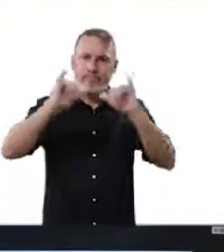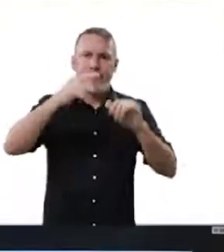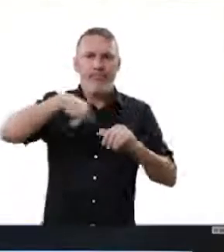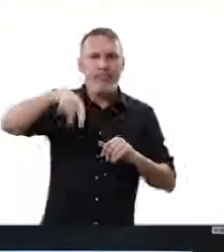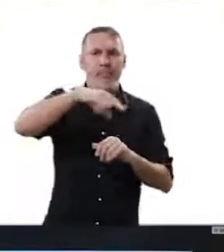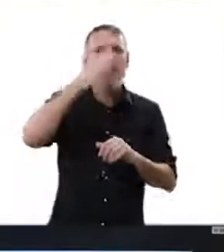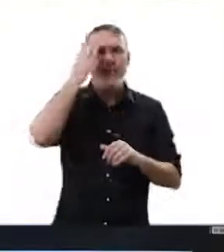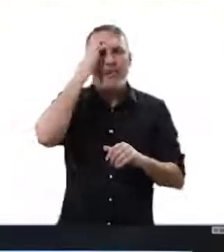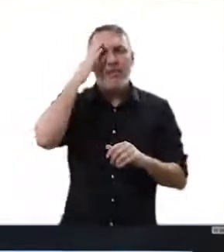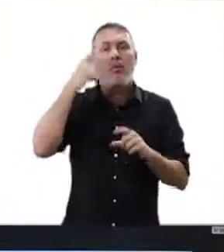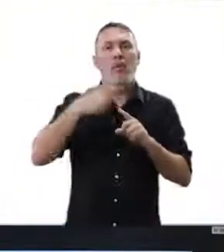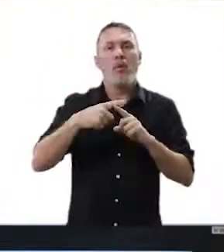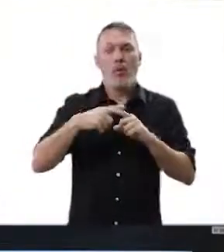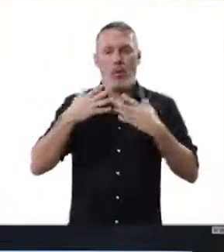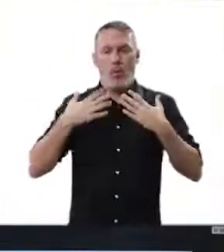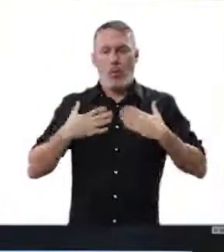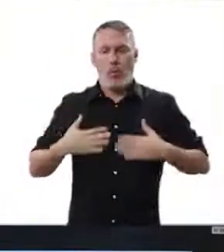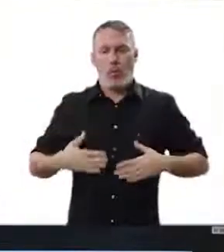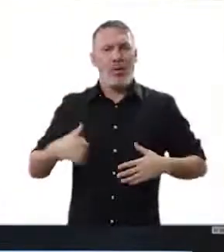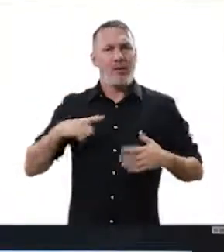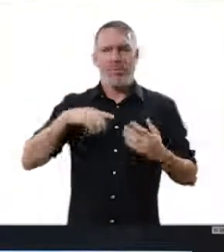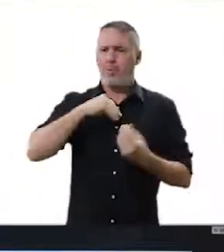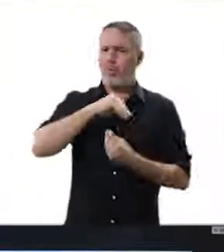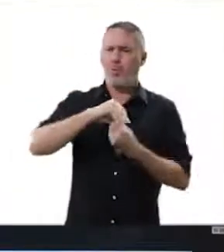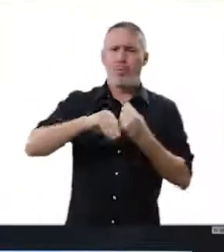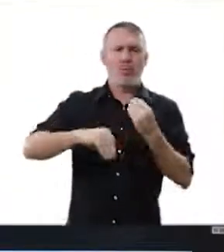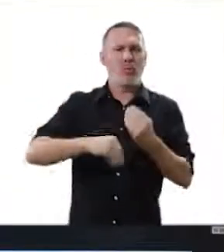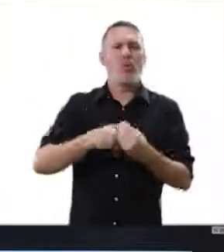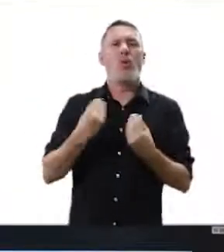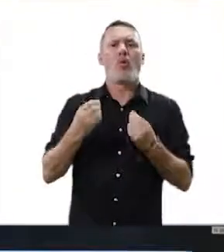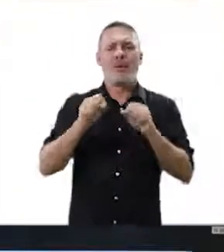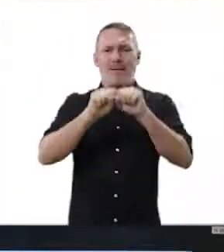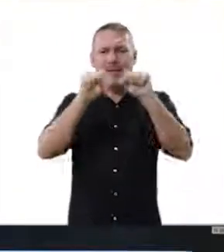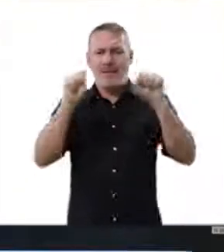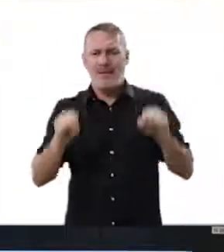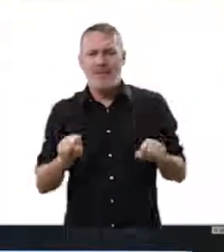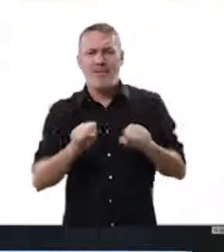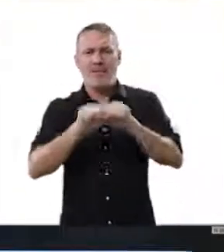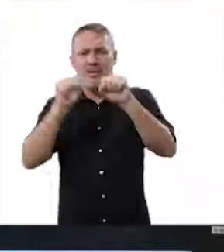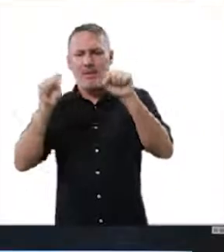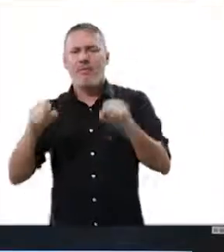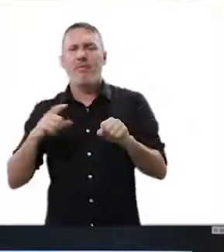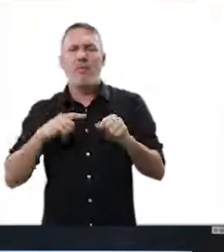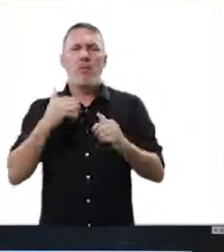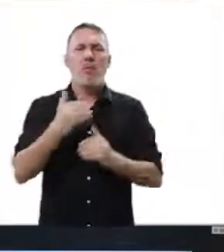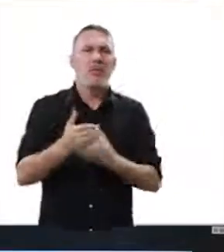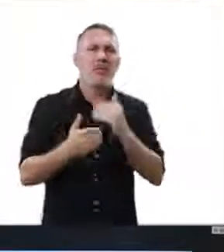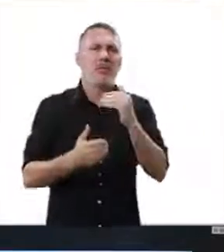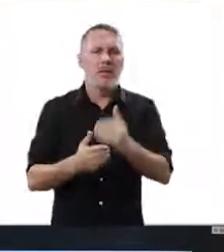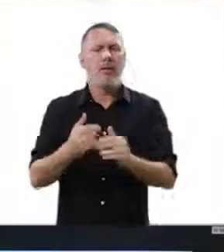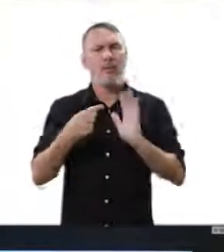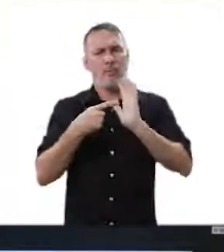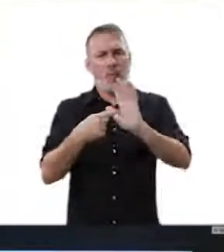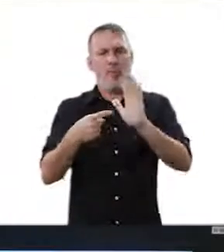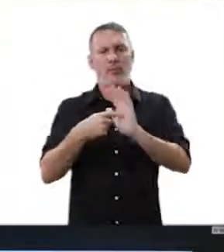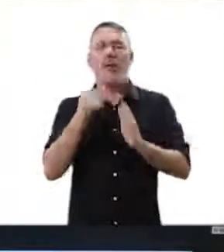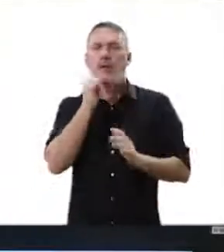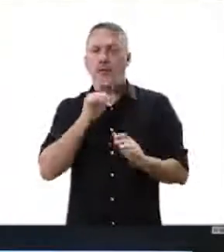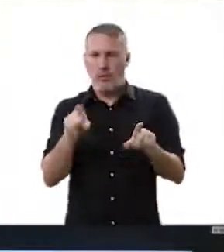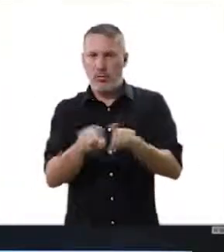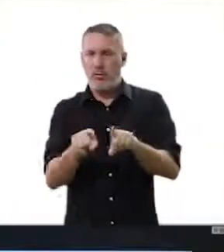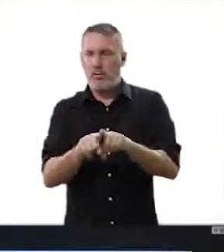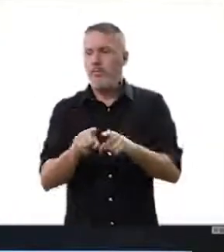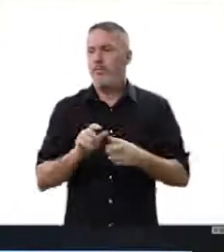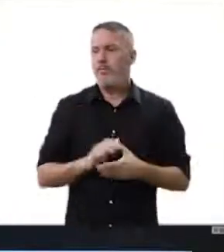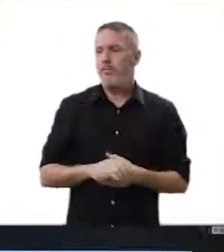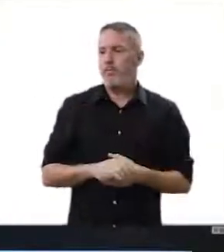exemplos para vocês. Primeiro, na difusão simples. Quando a gente for estudar melhor fisiologia, a gente vai conversar